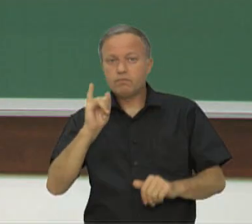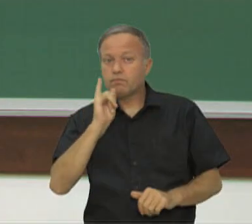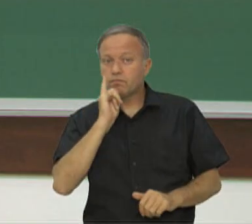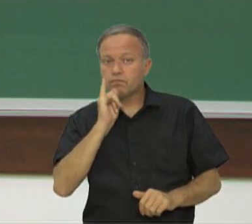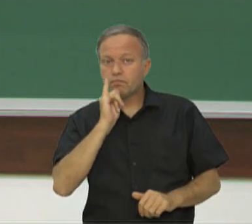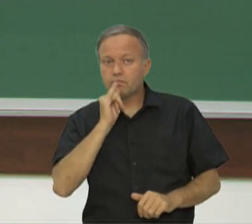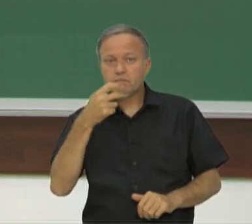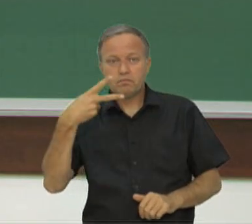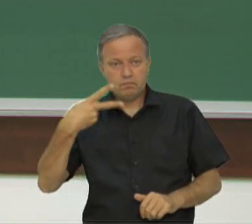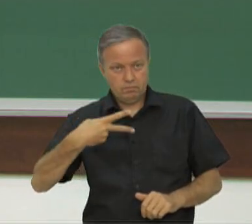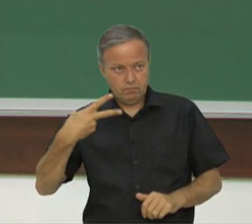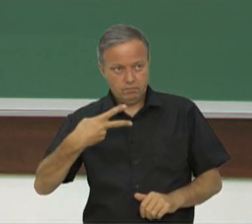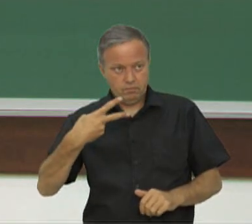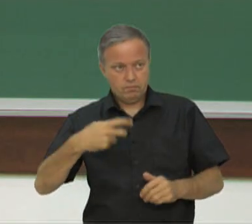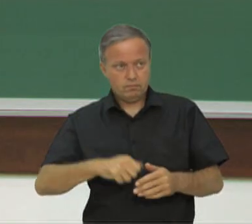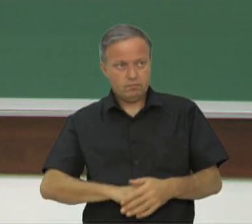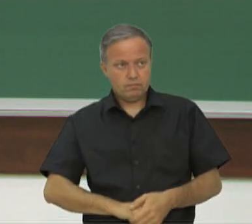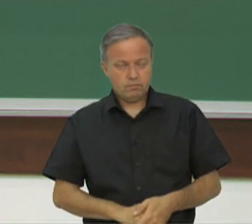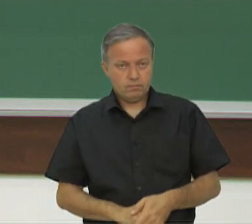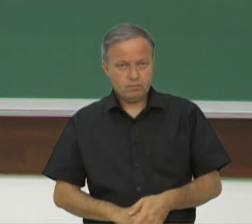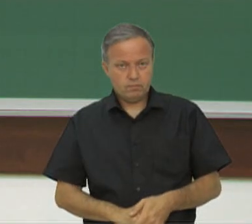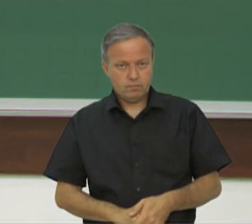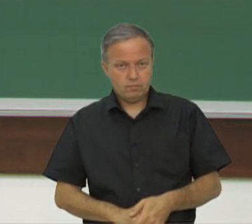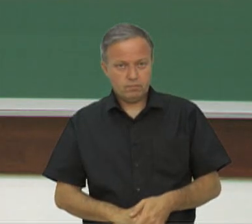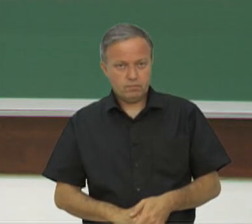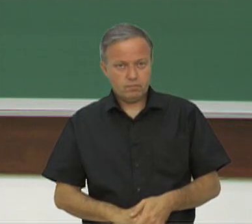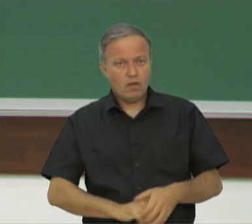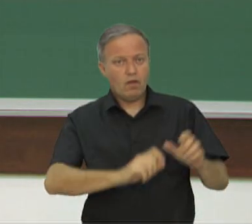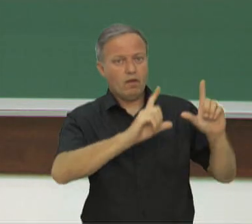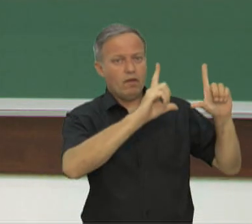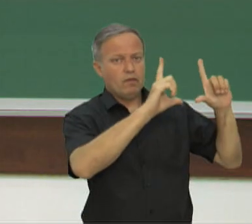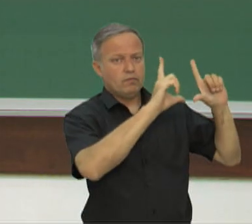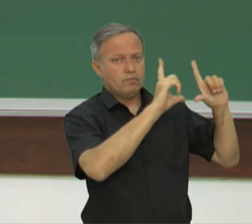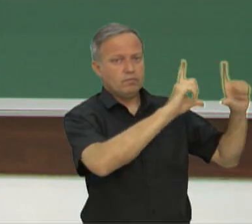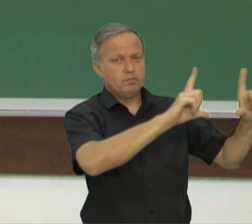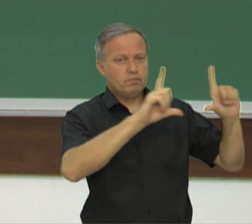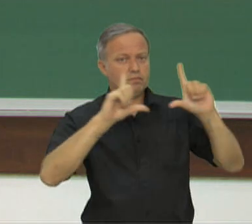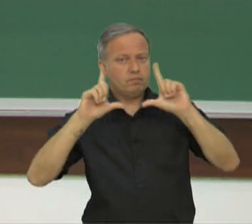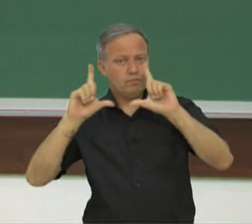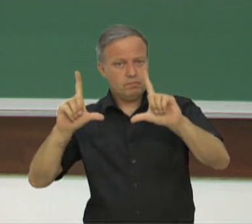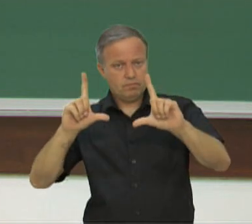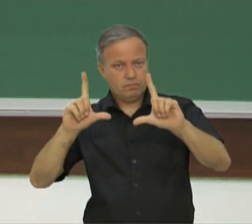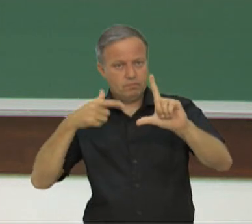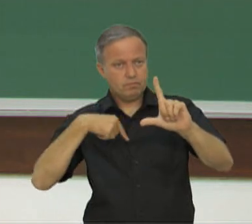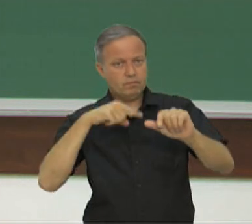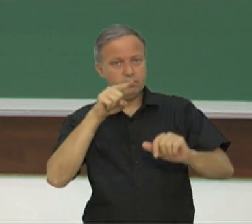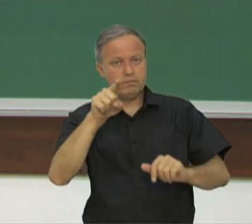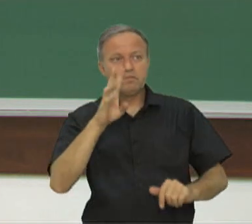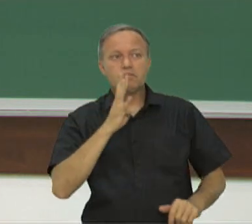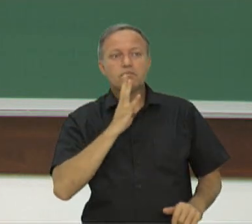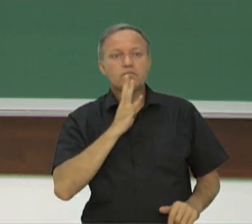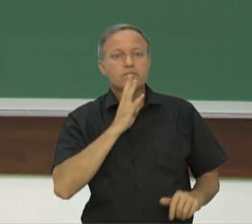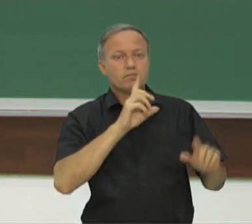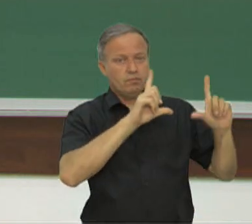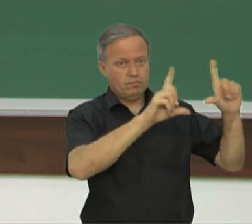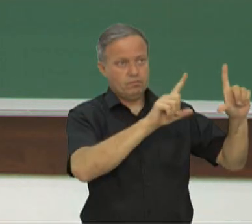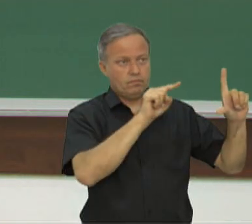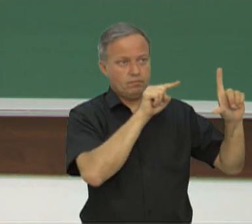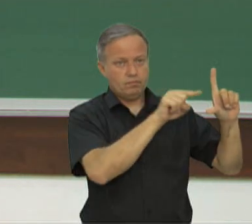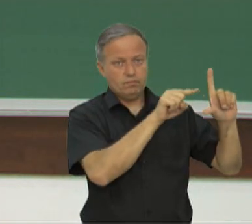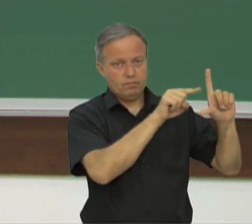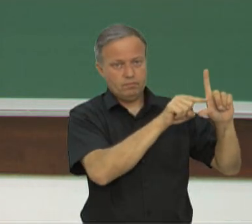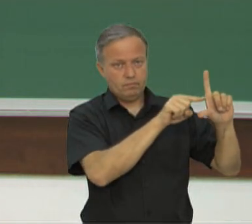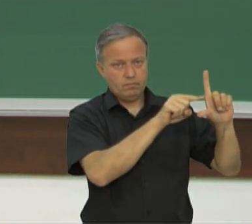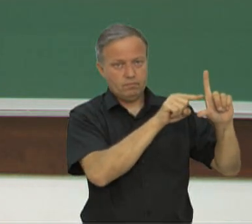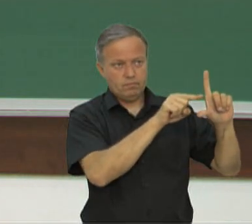Dois exemplozinhos de obras que também são instalações, certo? Para vocês conhecerem. Olha só, essa